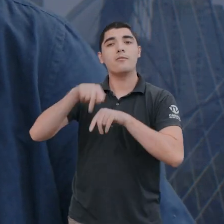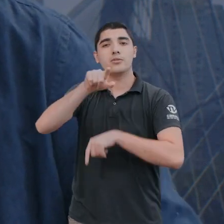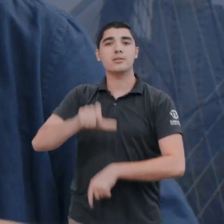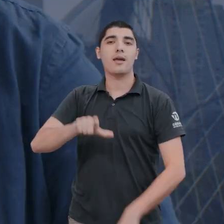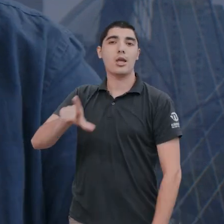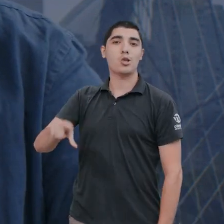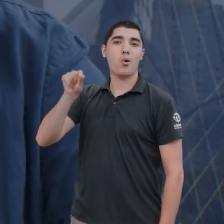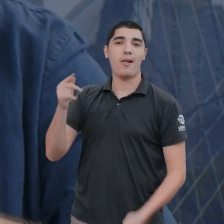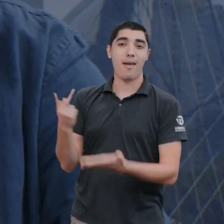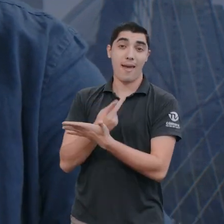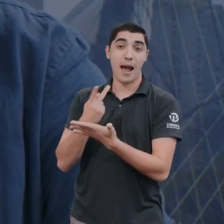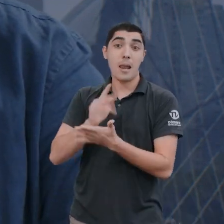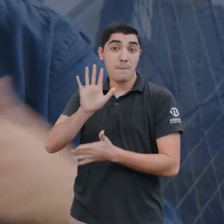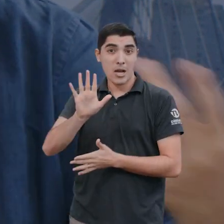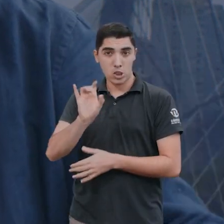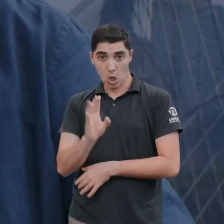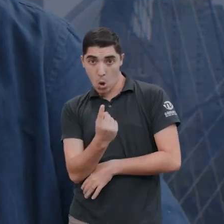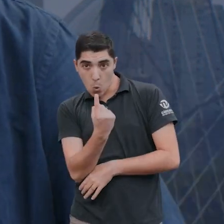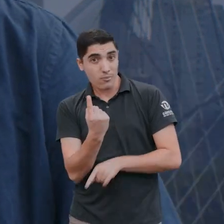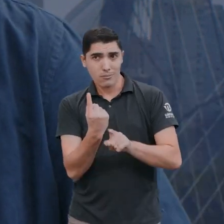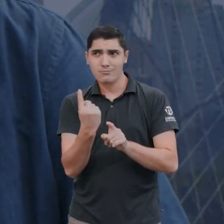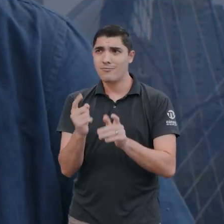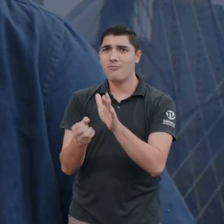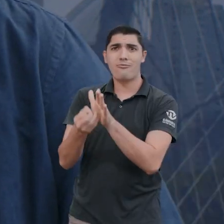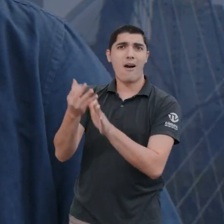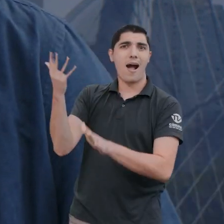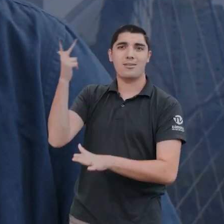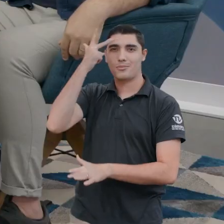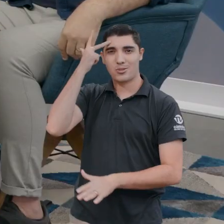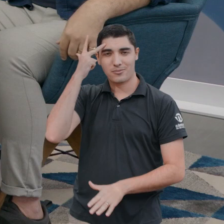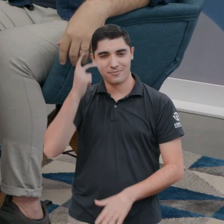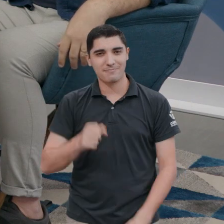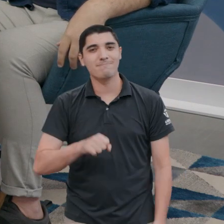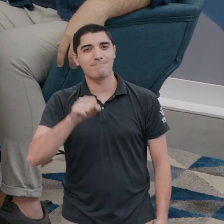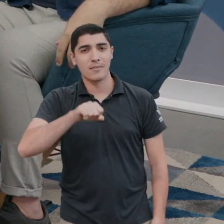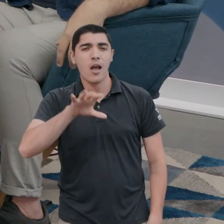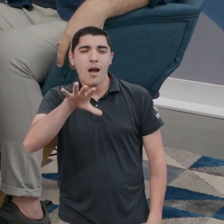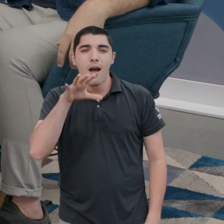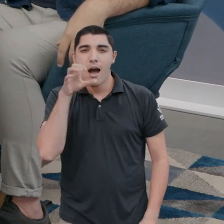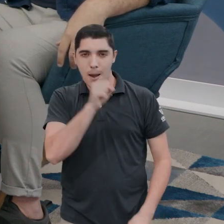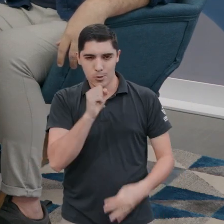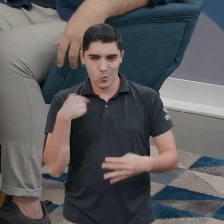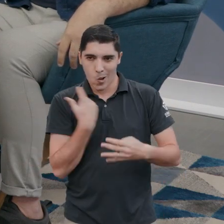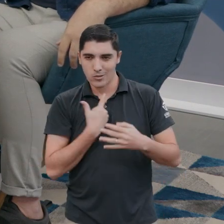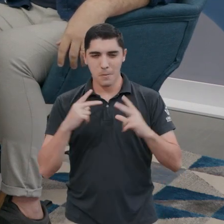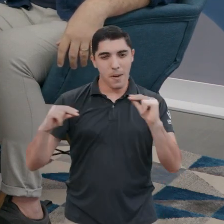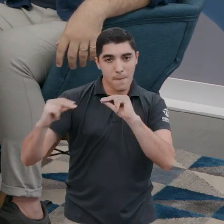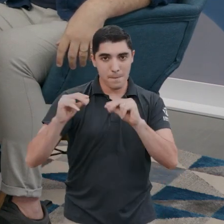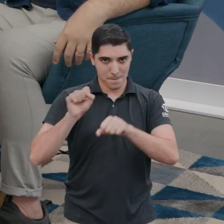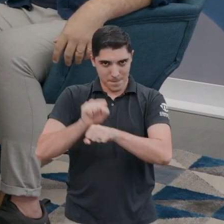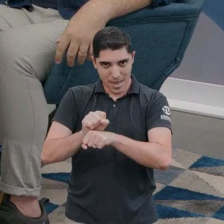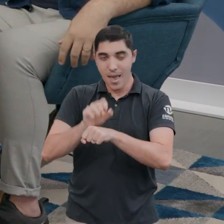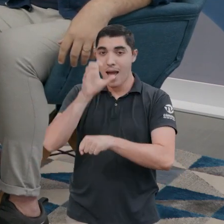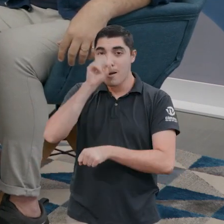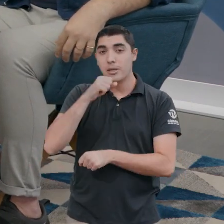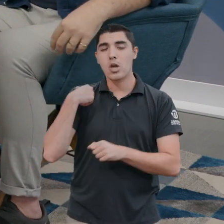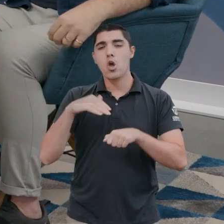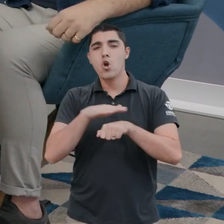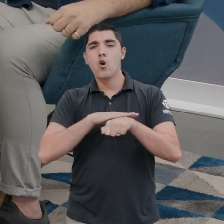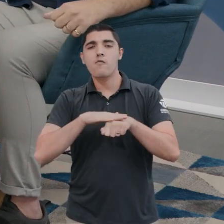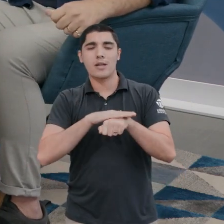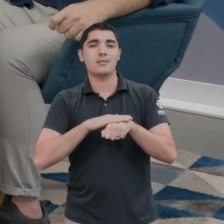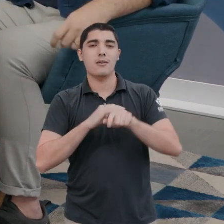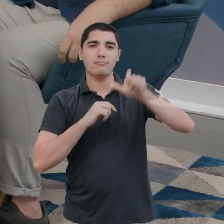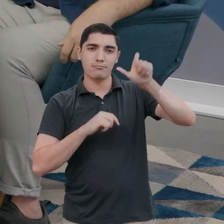escolha, só que uma escolha de muitas pessoas. Sem dúvida. Bom, vou fazer uma pausa no nosso bate-papo aqui, porque eu conversei com